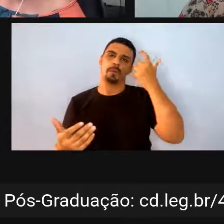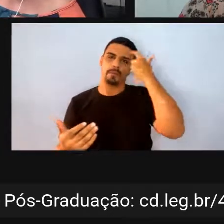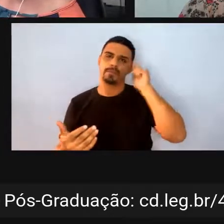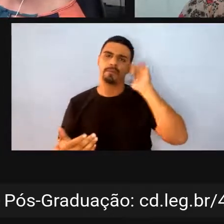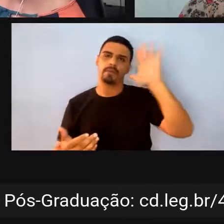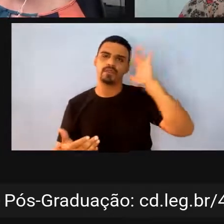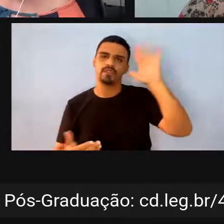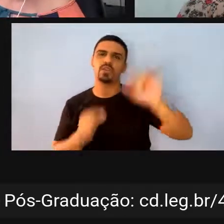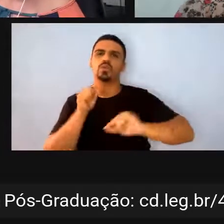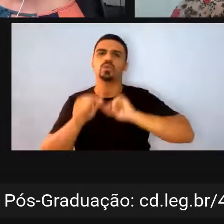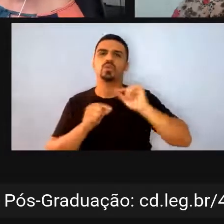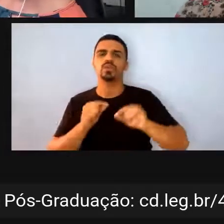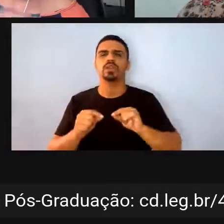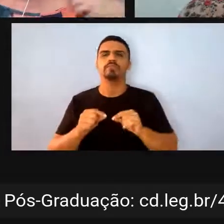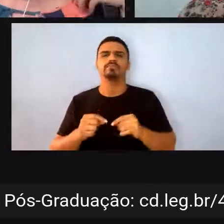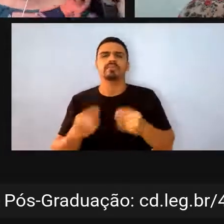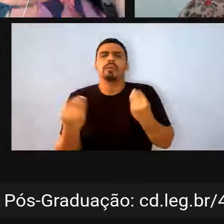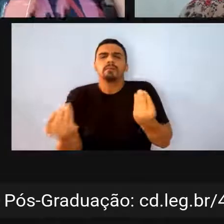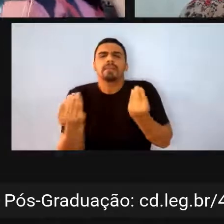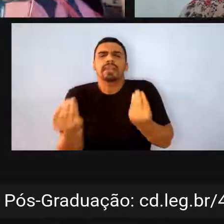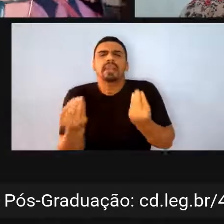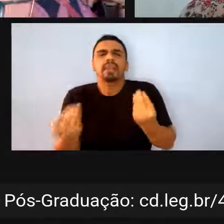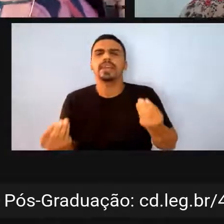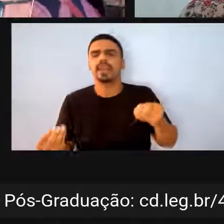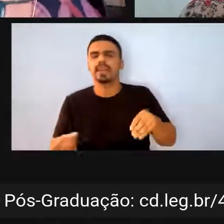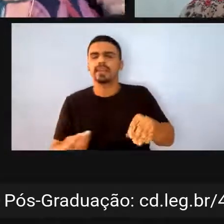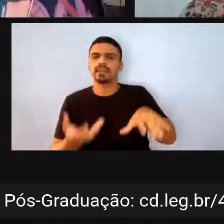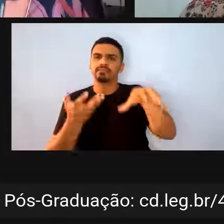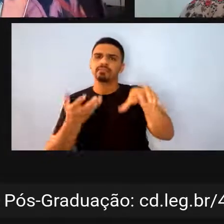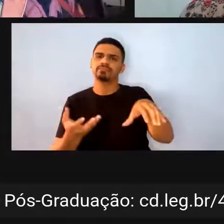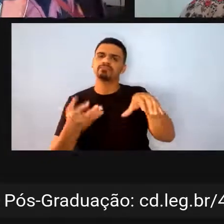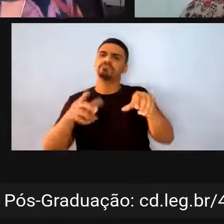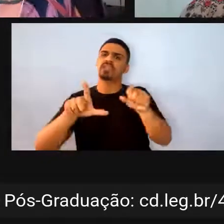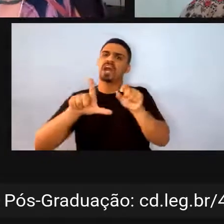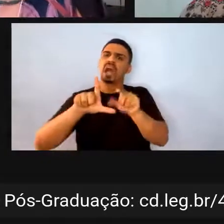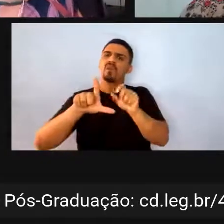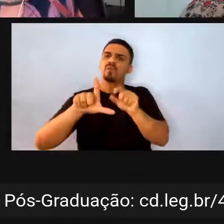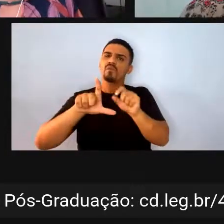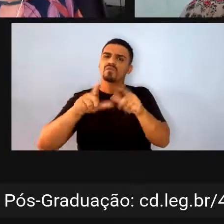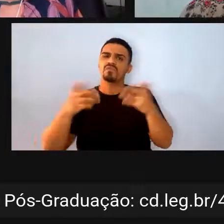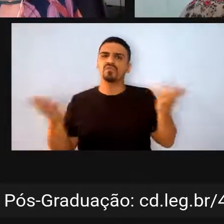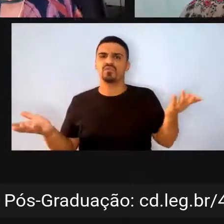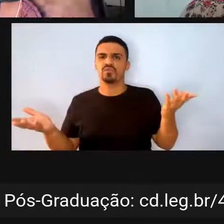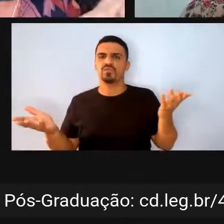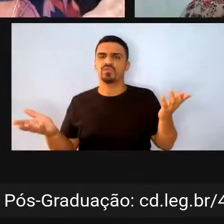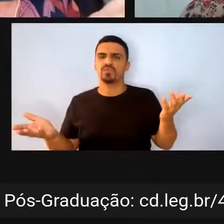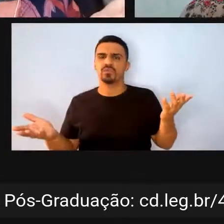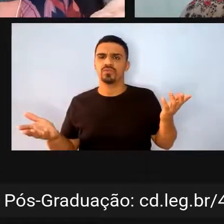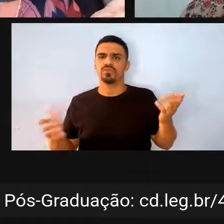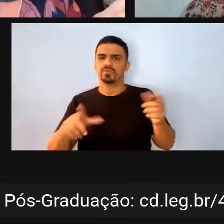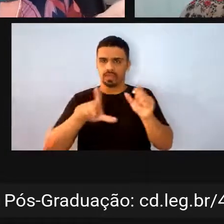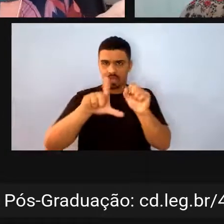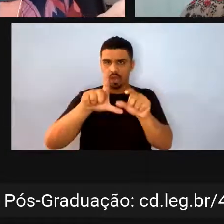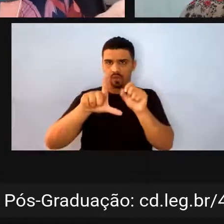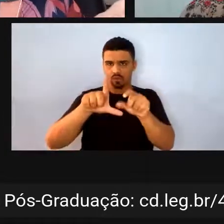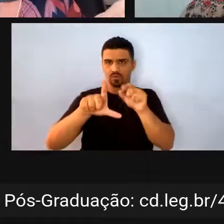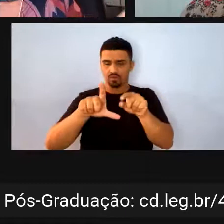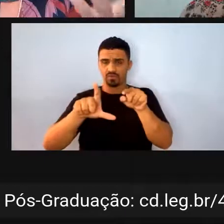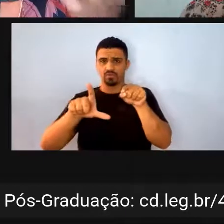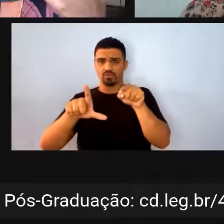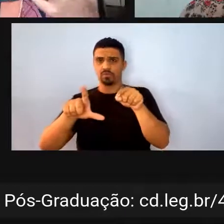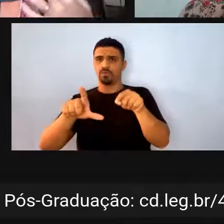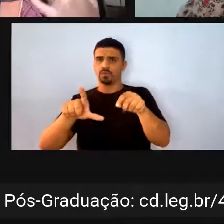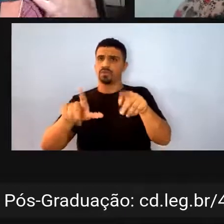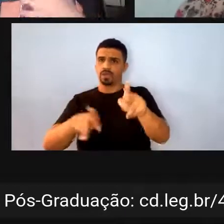Para que os parlamentos fazem a transmissão ao vivo, sabe? A transmissão ao vivo, ela é para o público